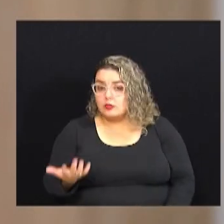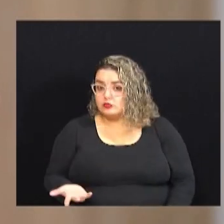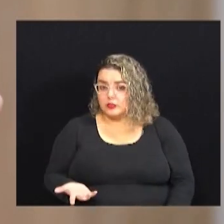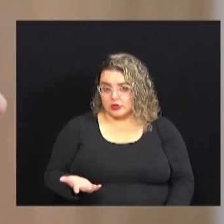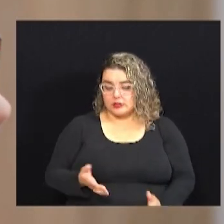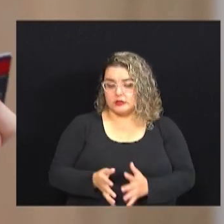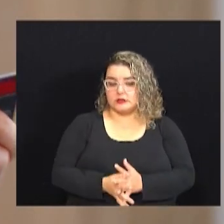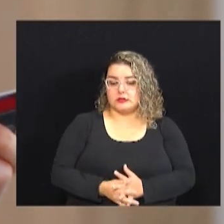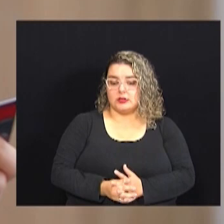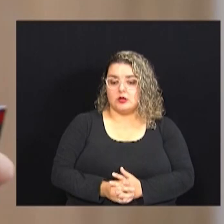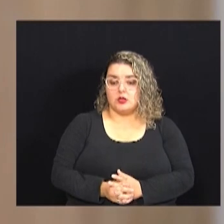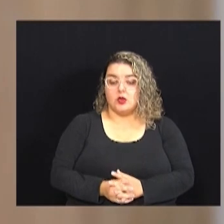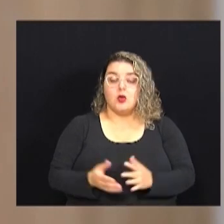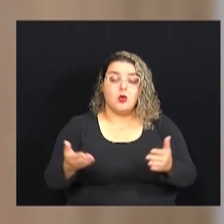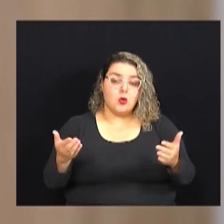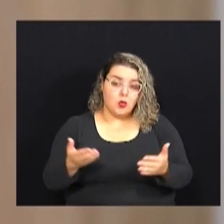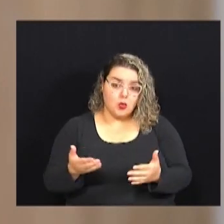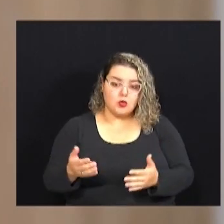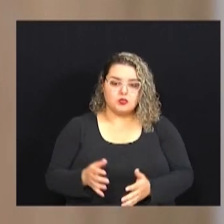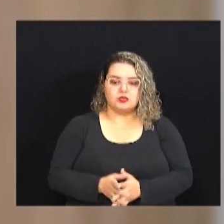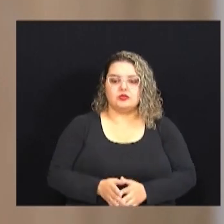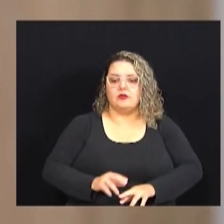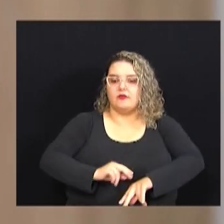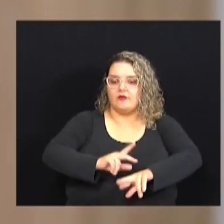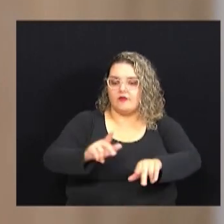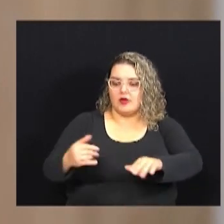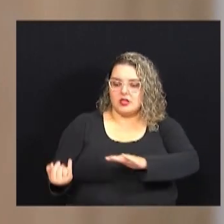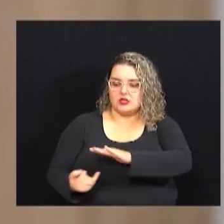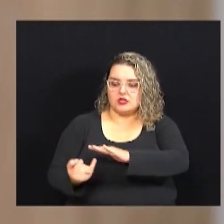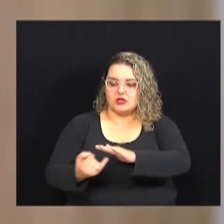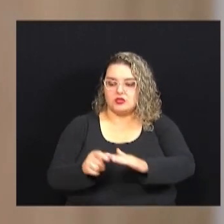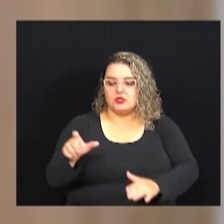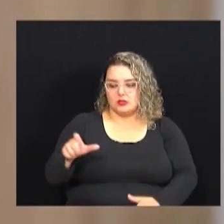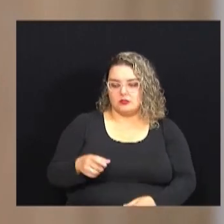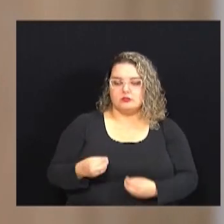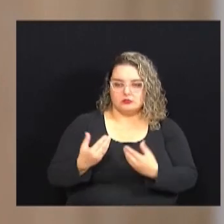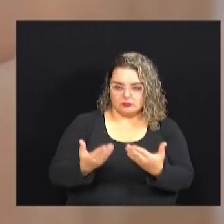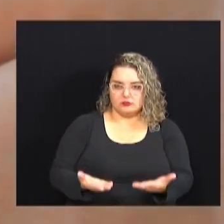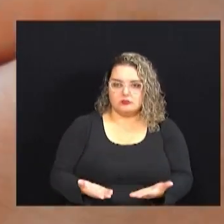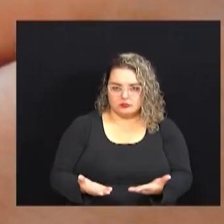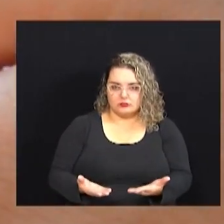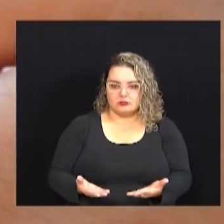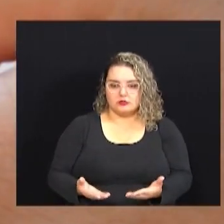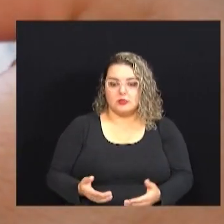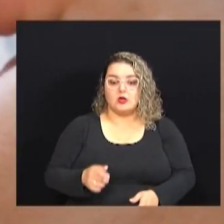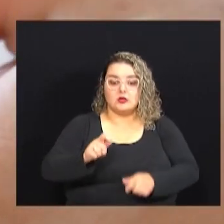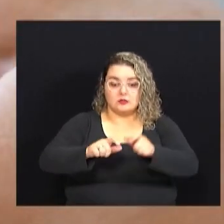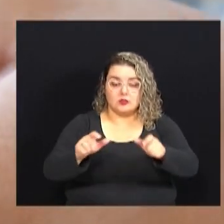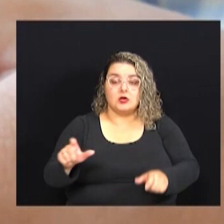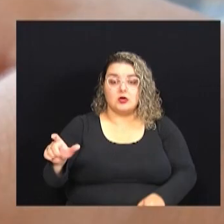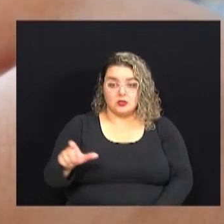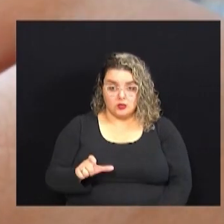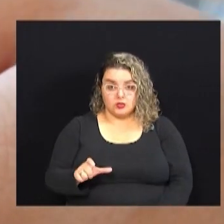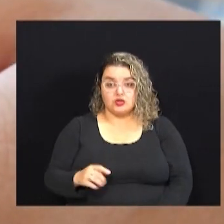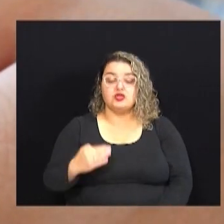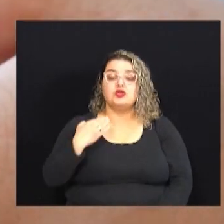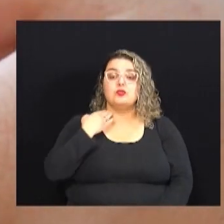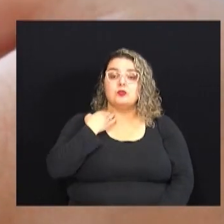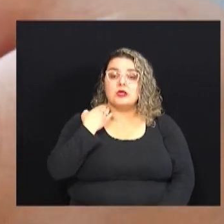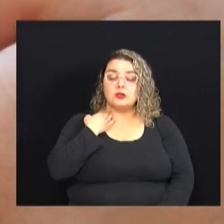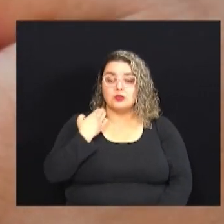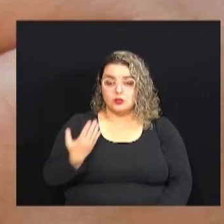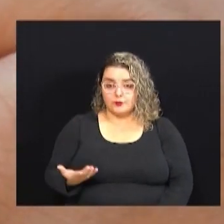essa parte? Olha, hoje em dia várias instituições conseguem oferecer cartão de crédito, né? Então se as pessoas têm cartão de crédito de